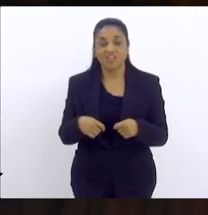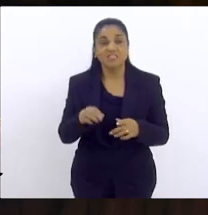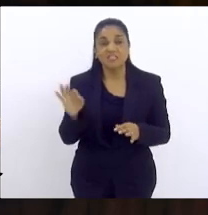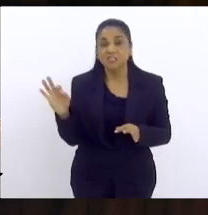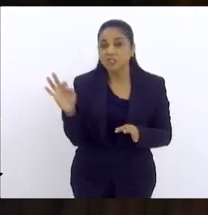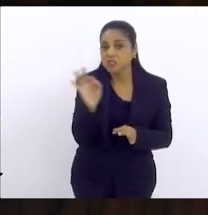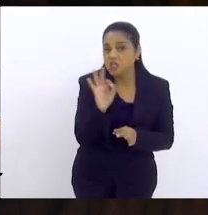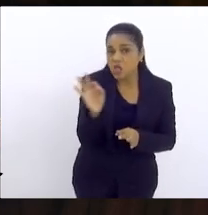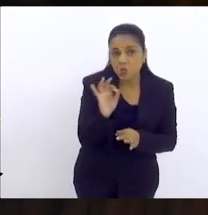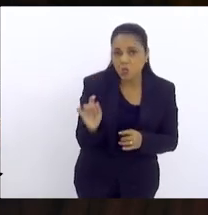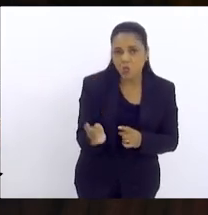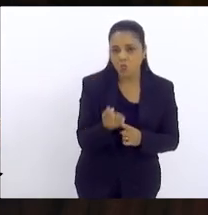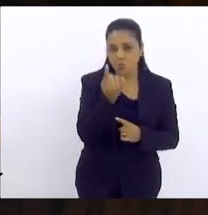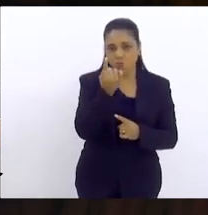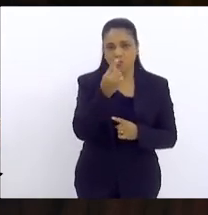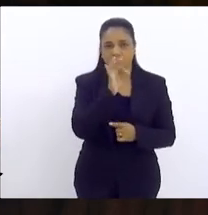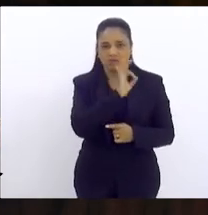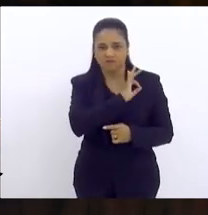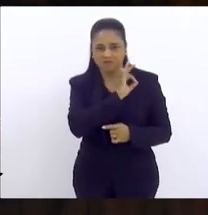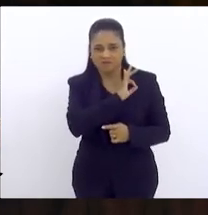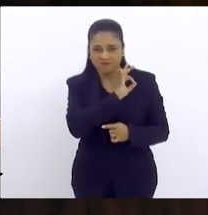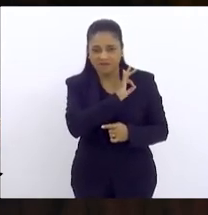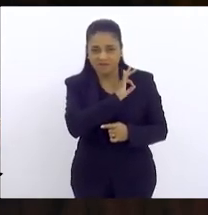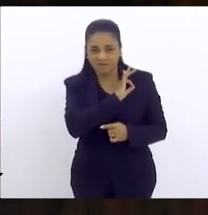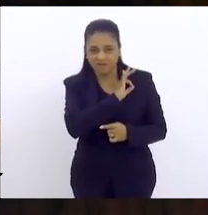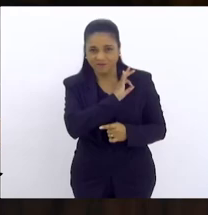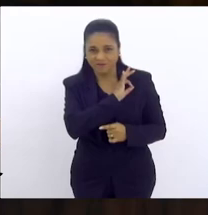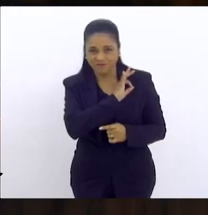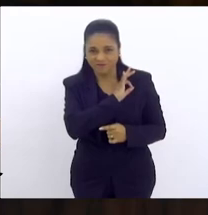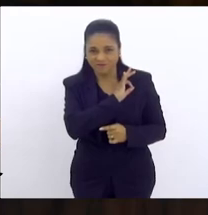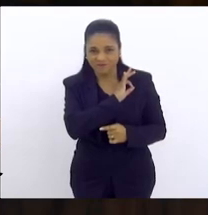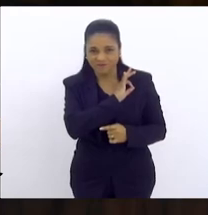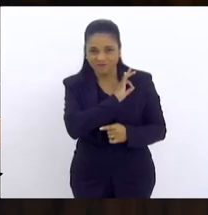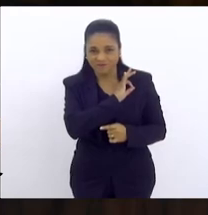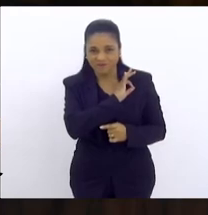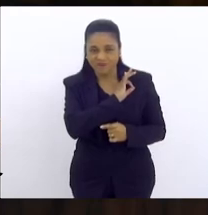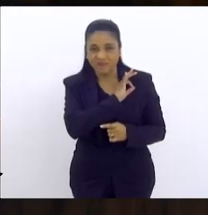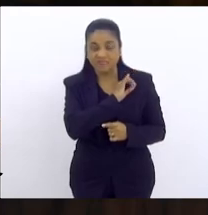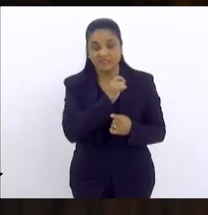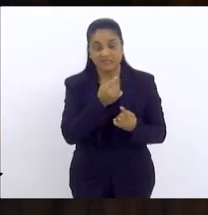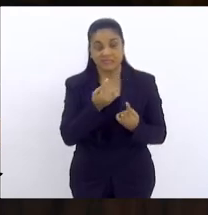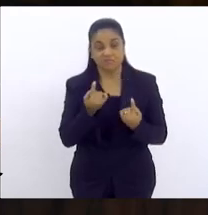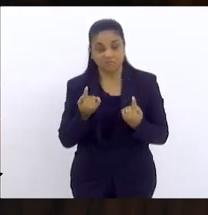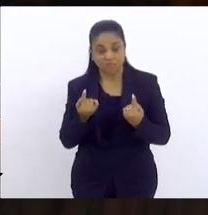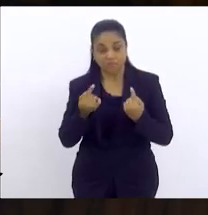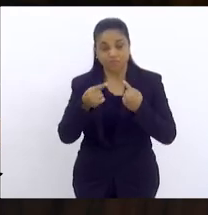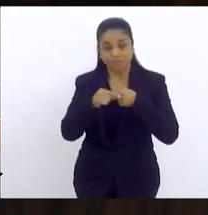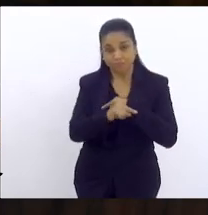policial quer isto se houver um efeito colateral